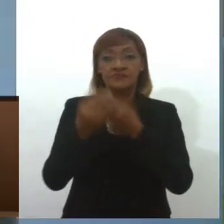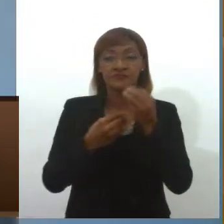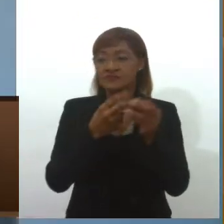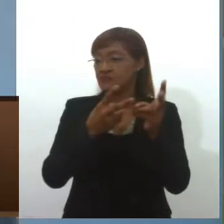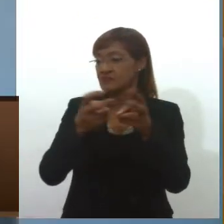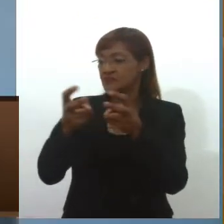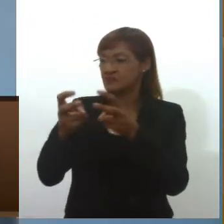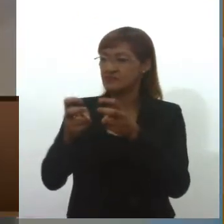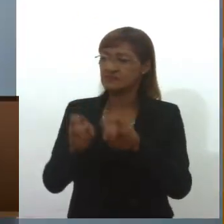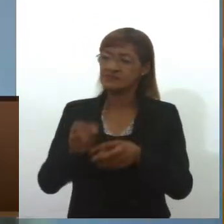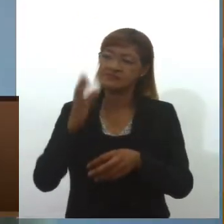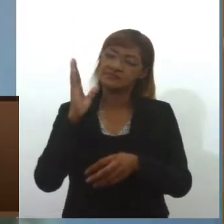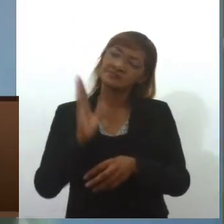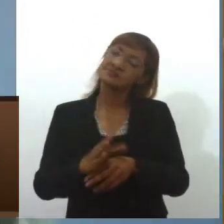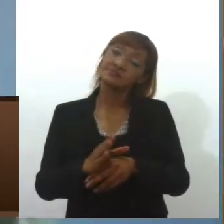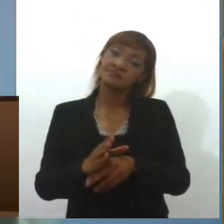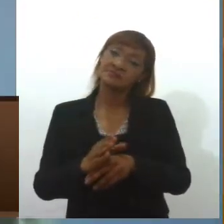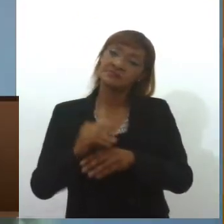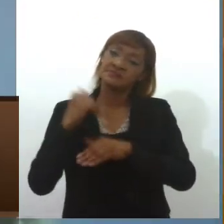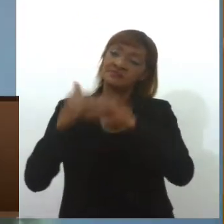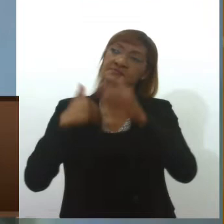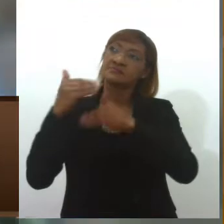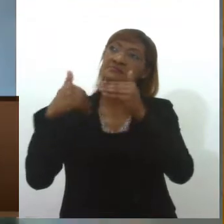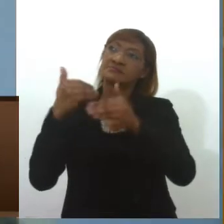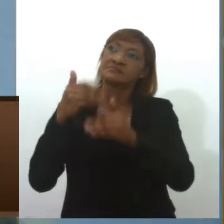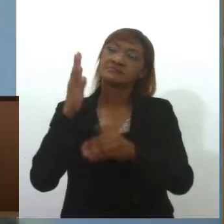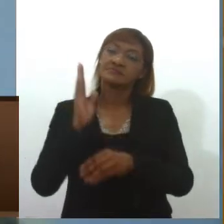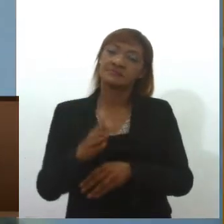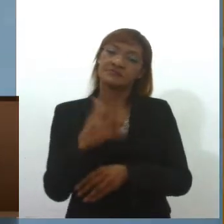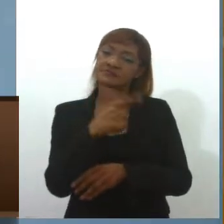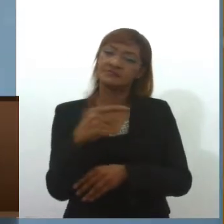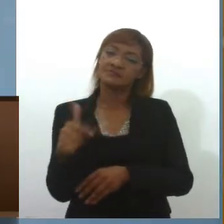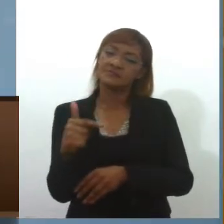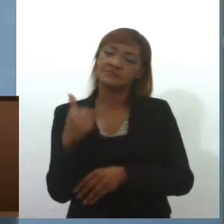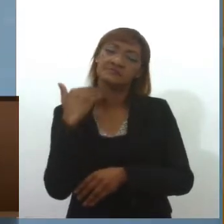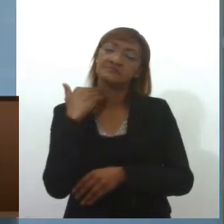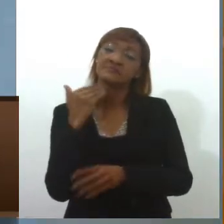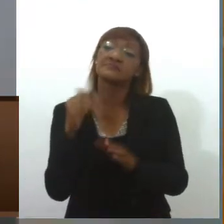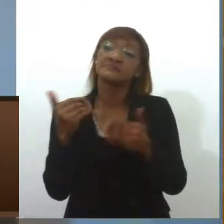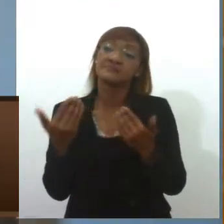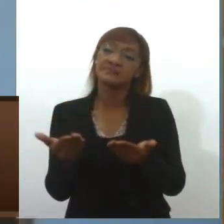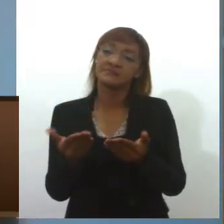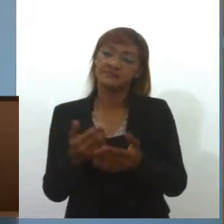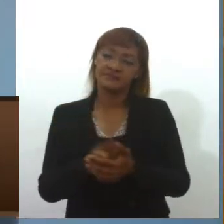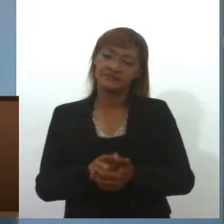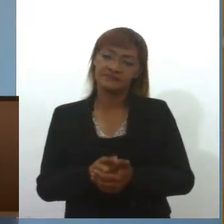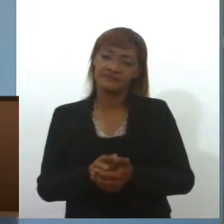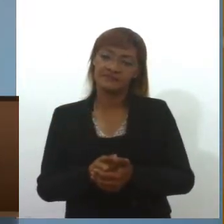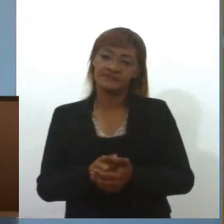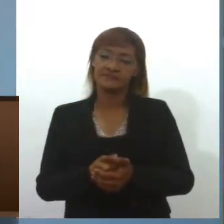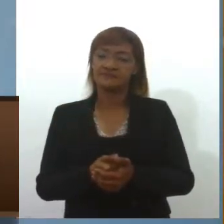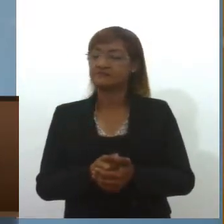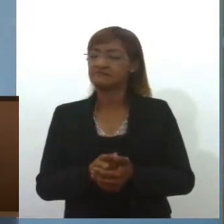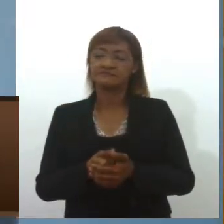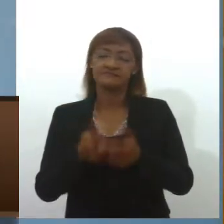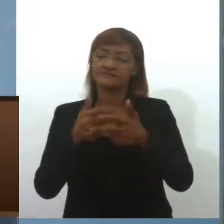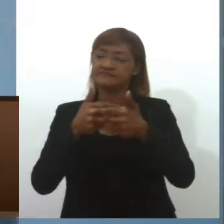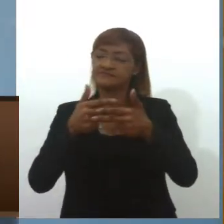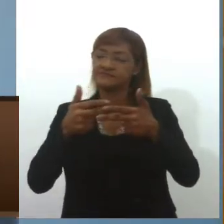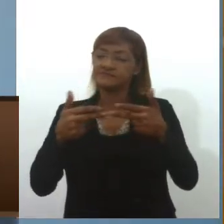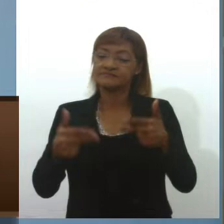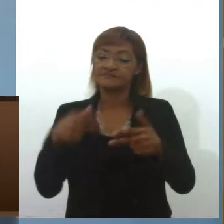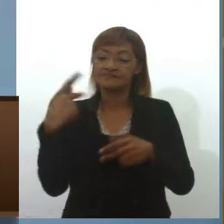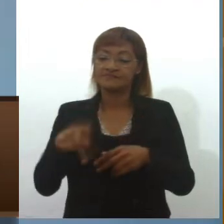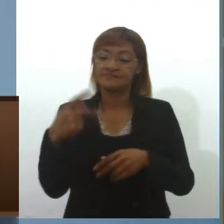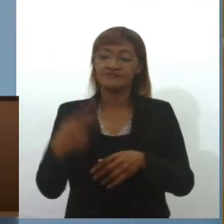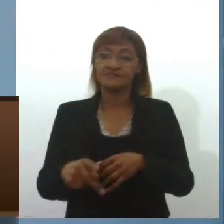crescendo. E veja, não há nada de Banco Central nisso. Cadê o Banco Central aqui e a Selic? Não, são coisas estruturais